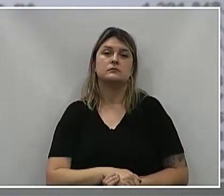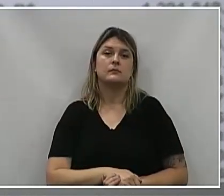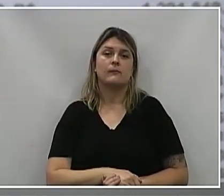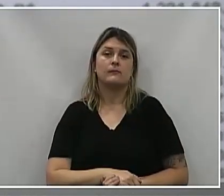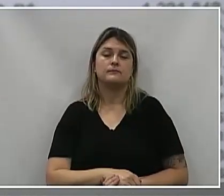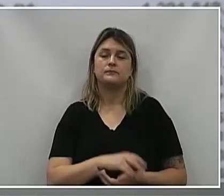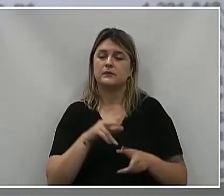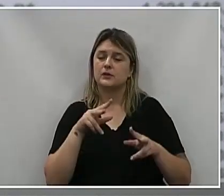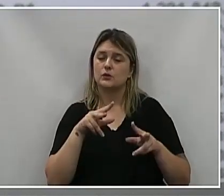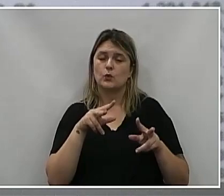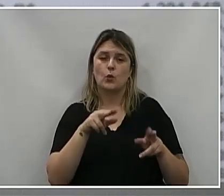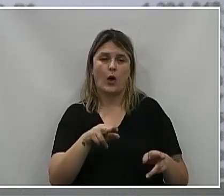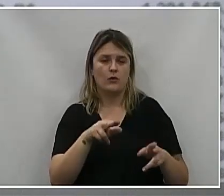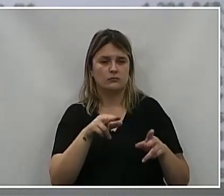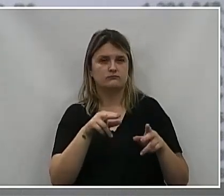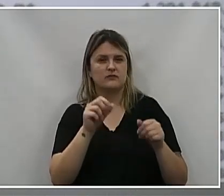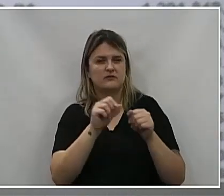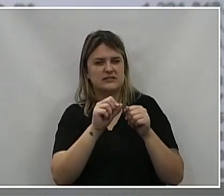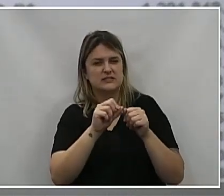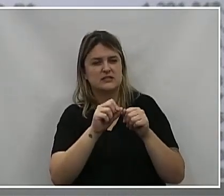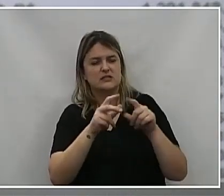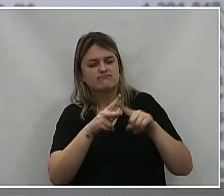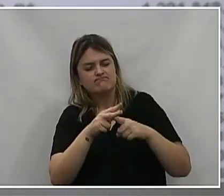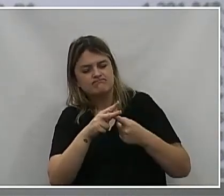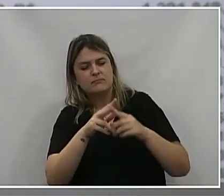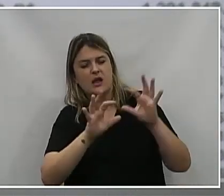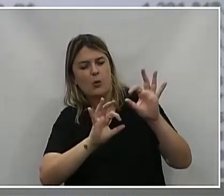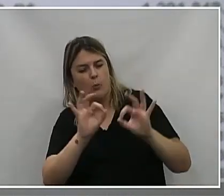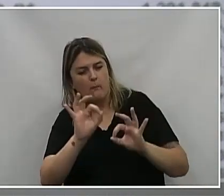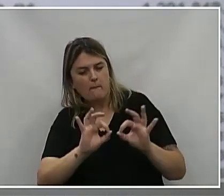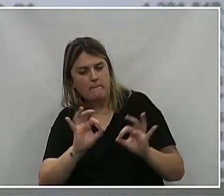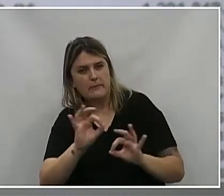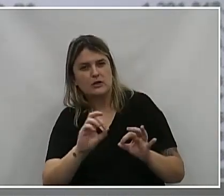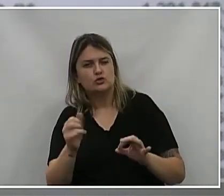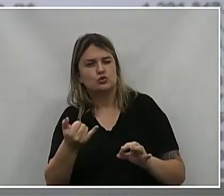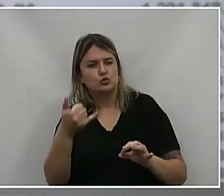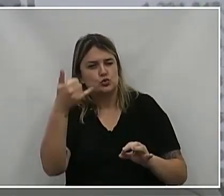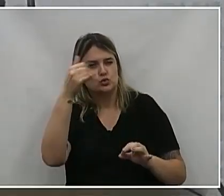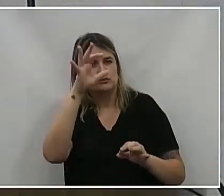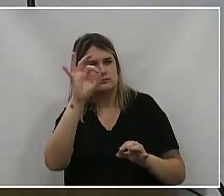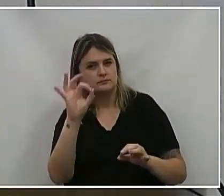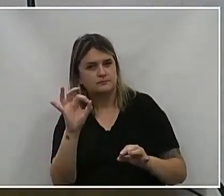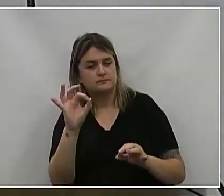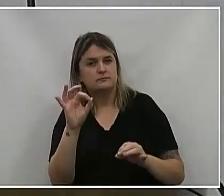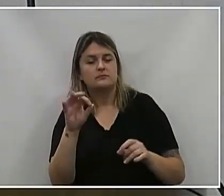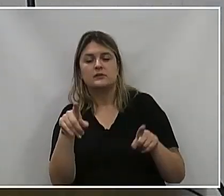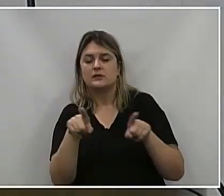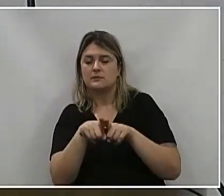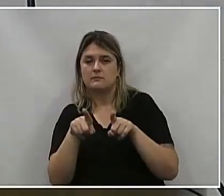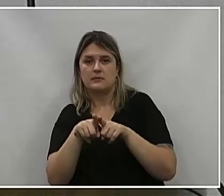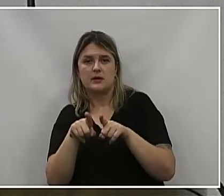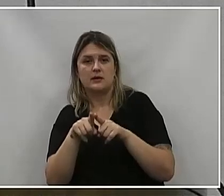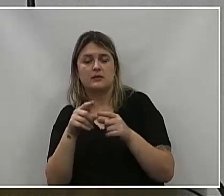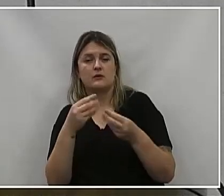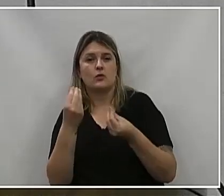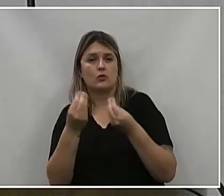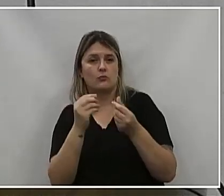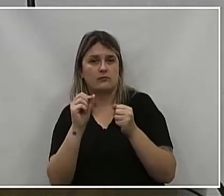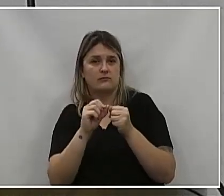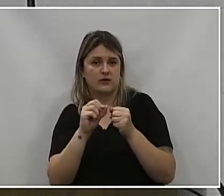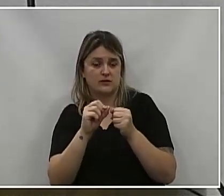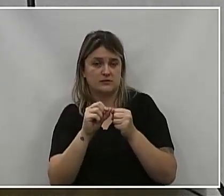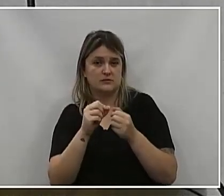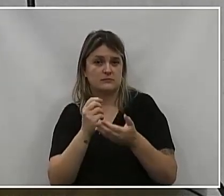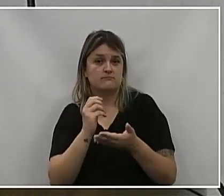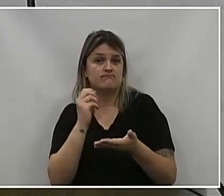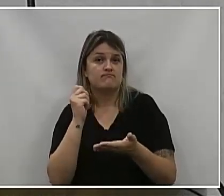correção. A mesma correção que a gente aplicou para a arrecadação da COSIP, nós aplicamos para os desembolsos, né?